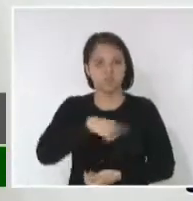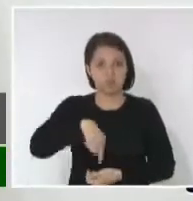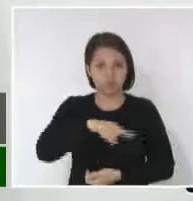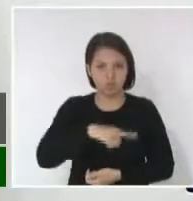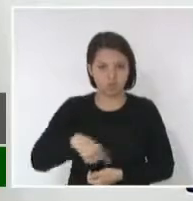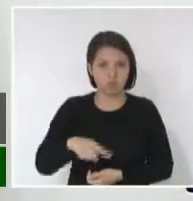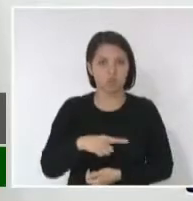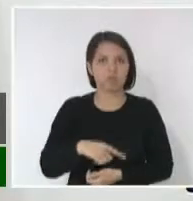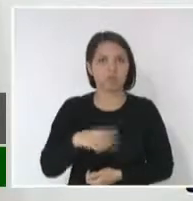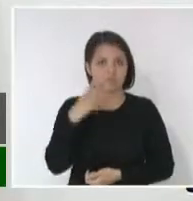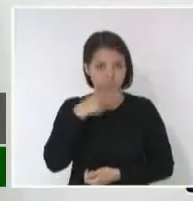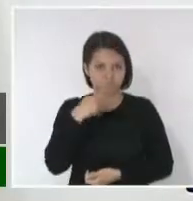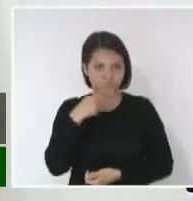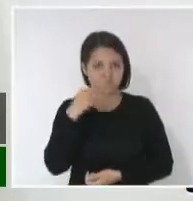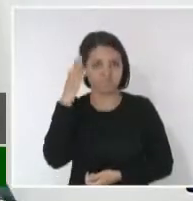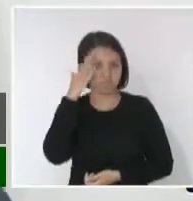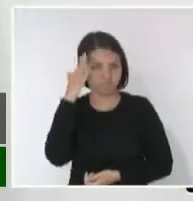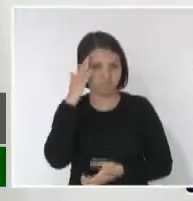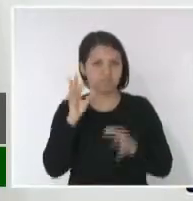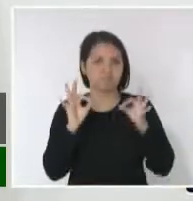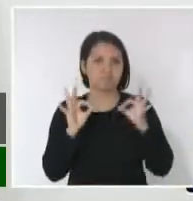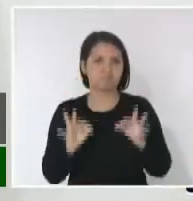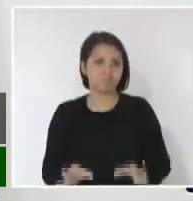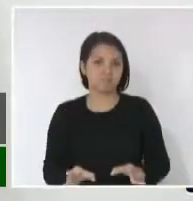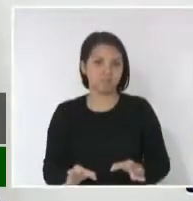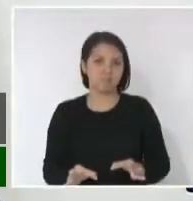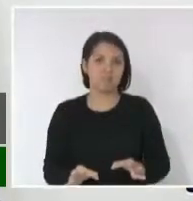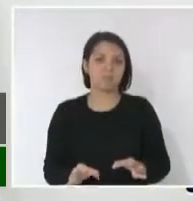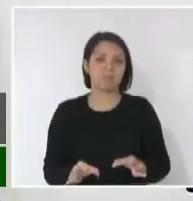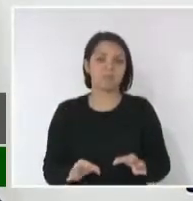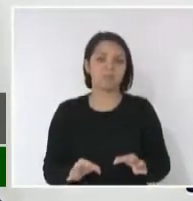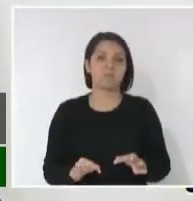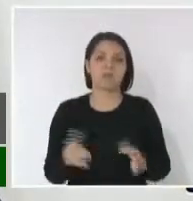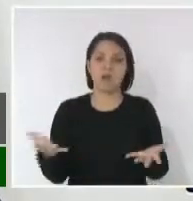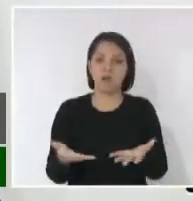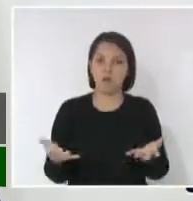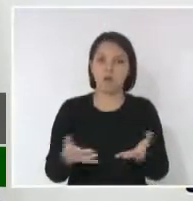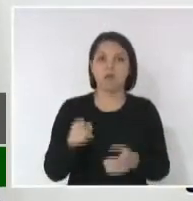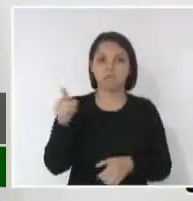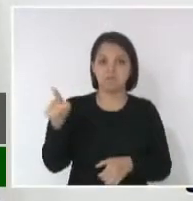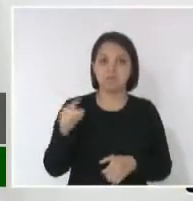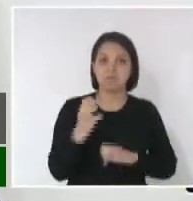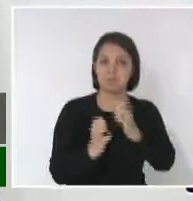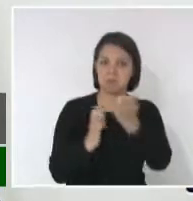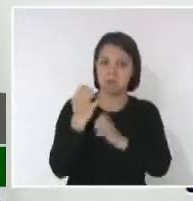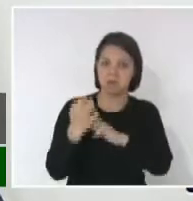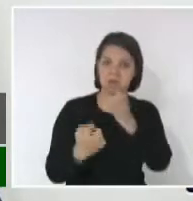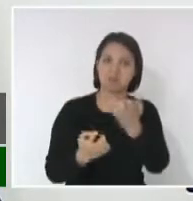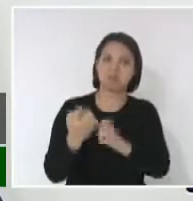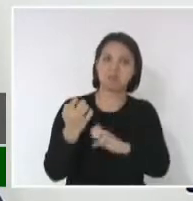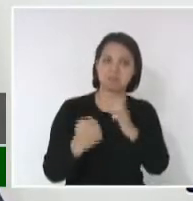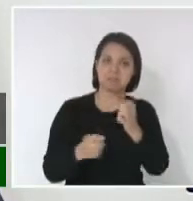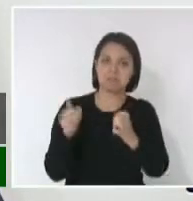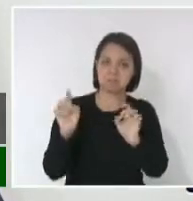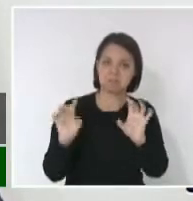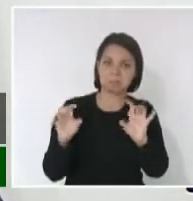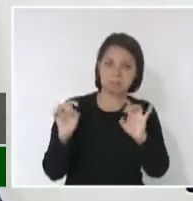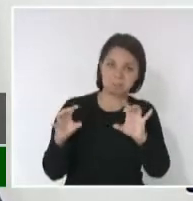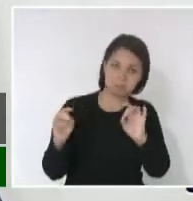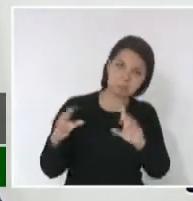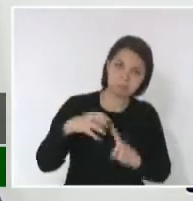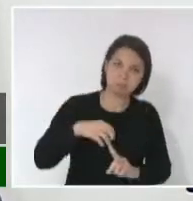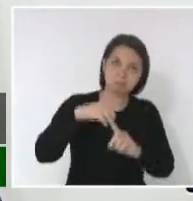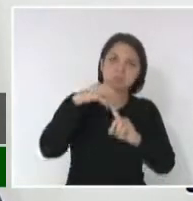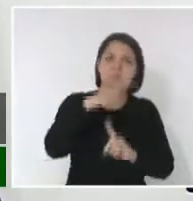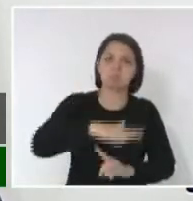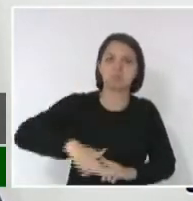certeza é mais uma empresa que está se destacando no cenário nacional e internacional.